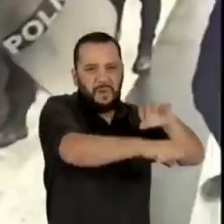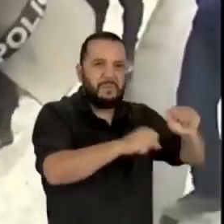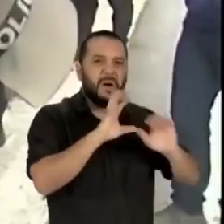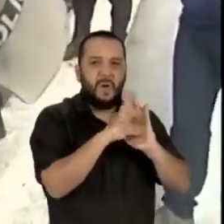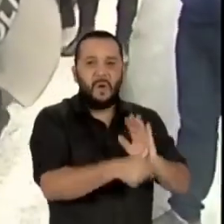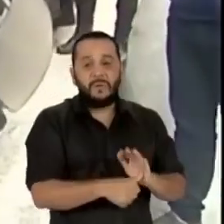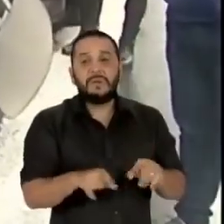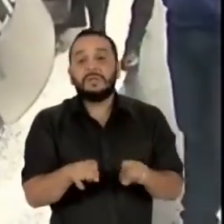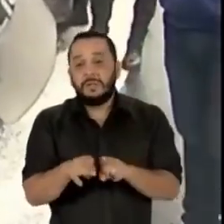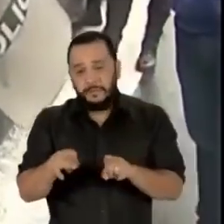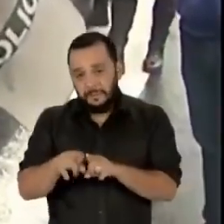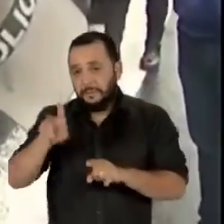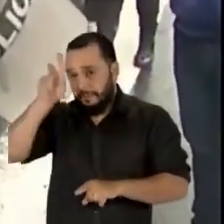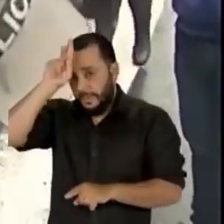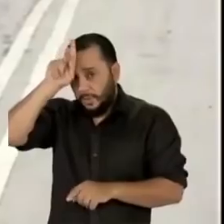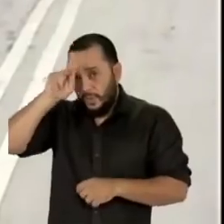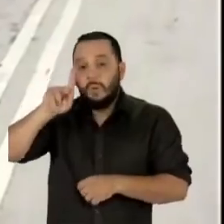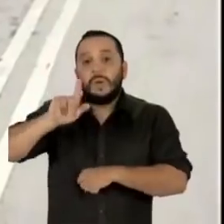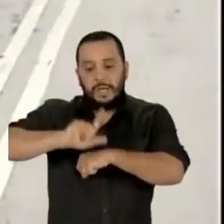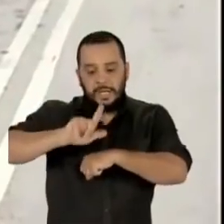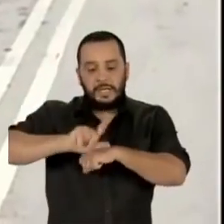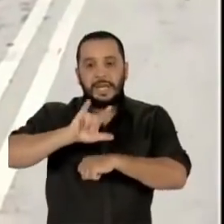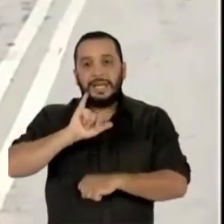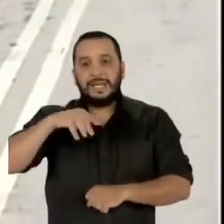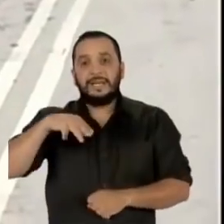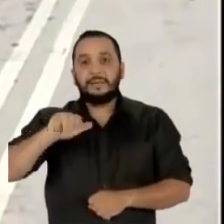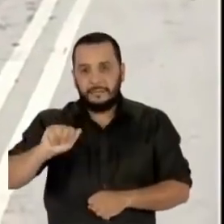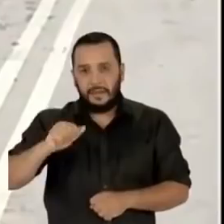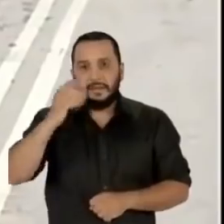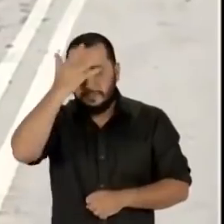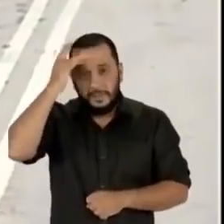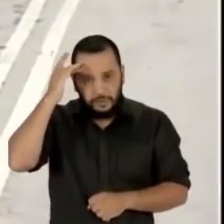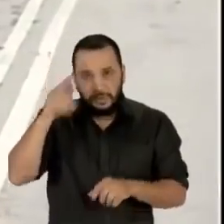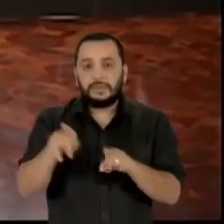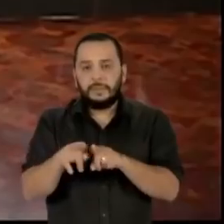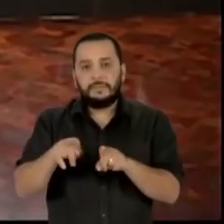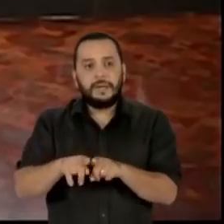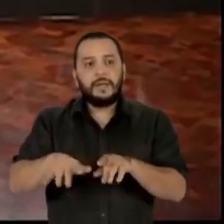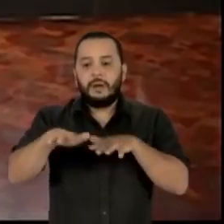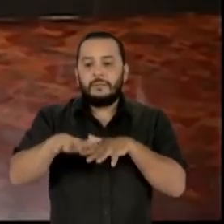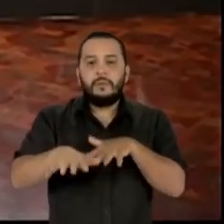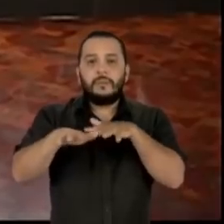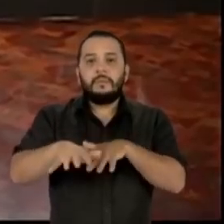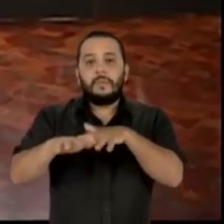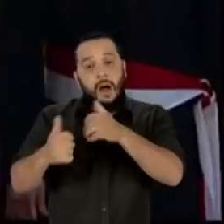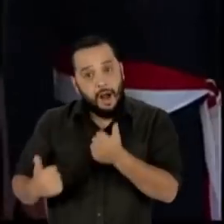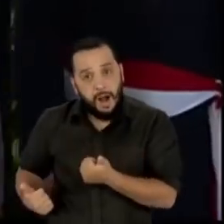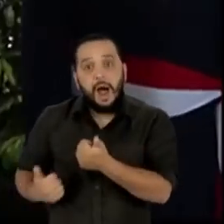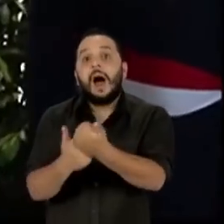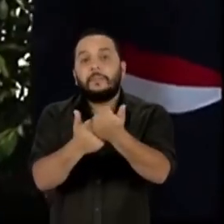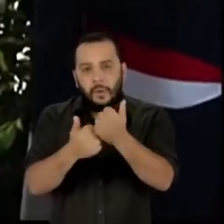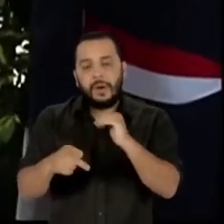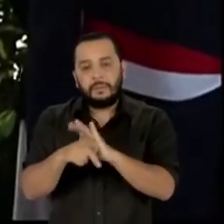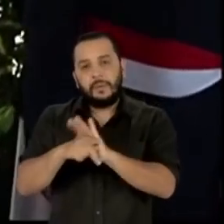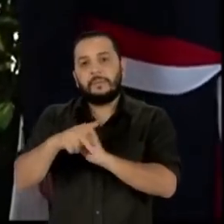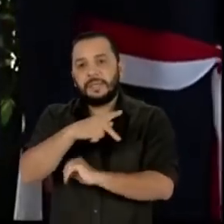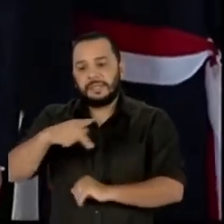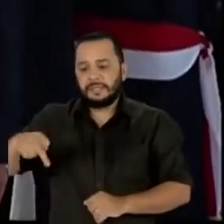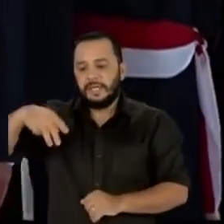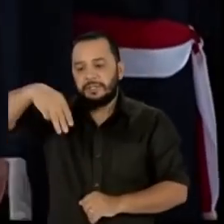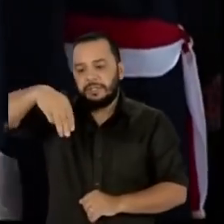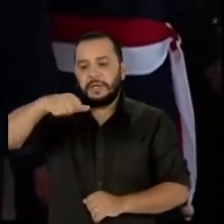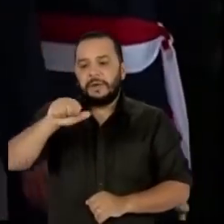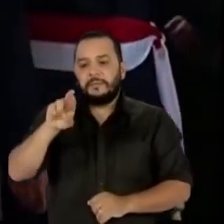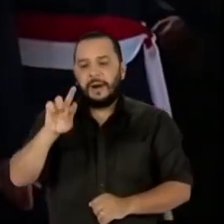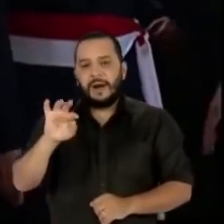em lima no peru as pessoas e saíram às ruas mas em apoio ao presidente martin vizcarra depois